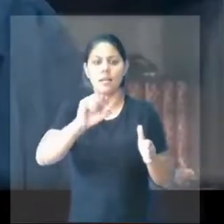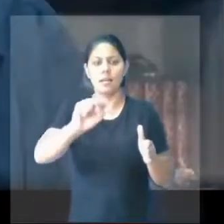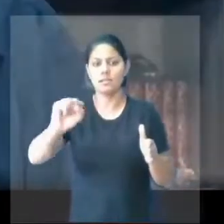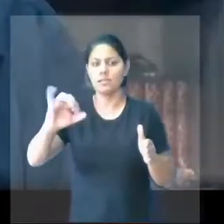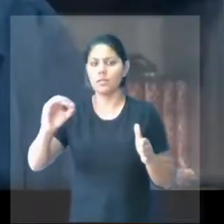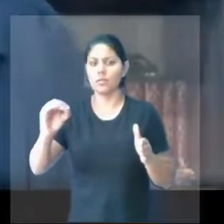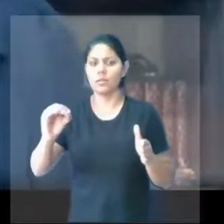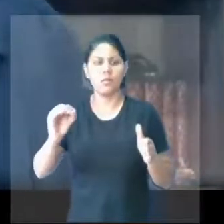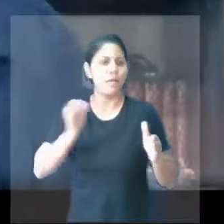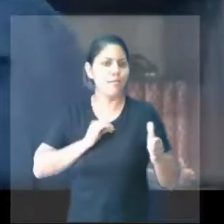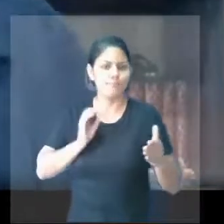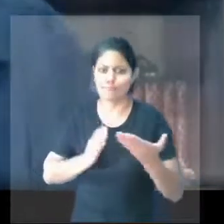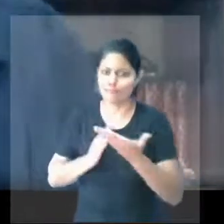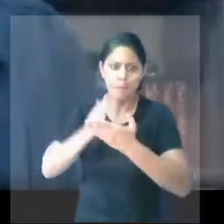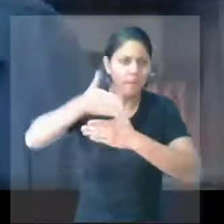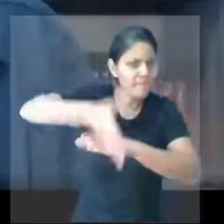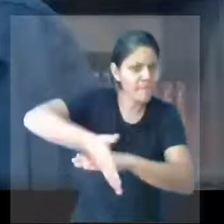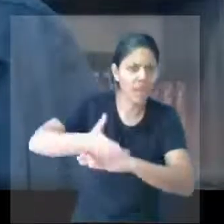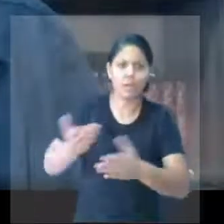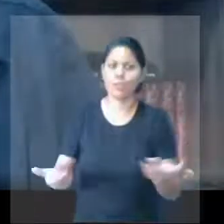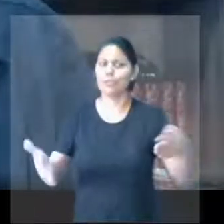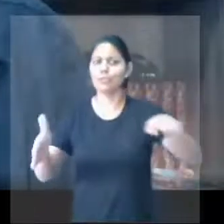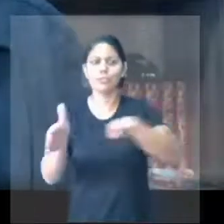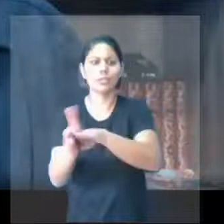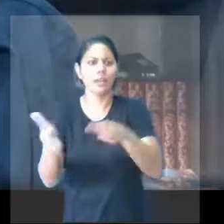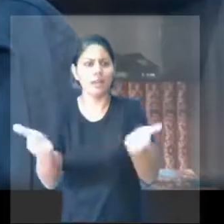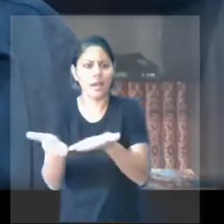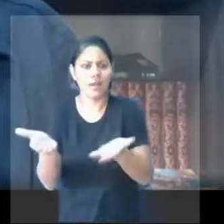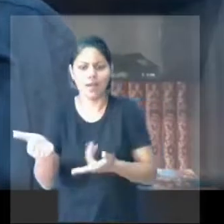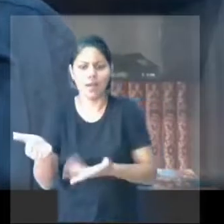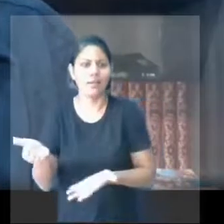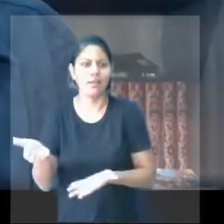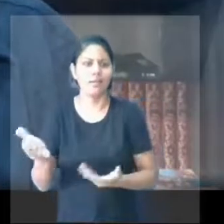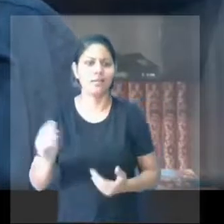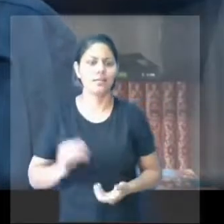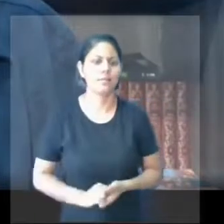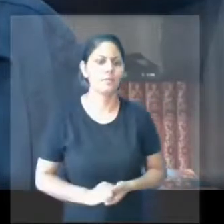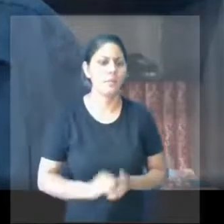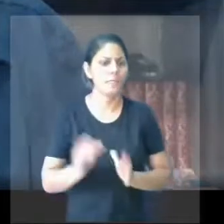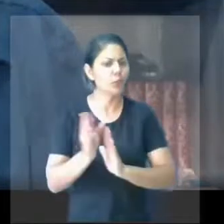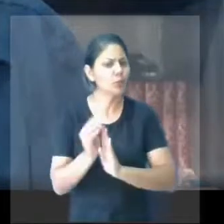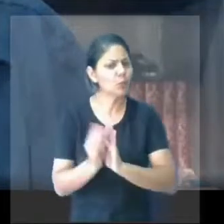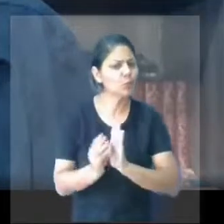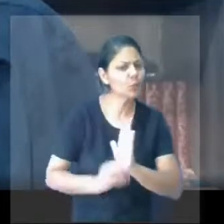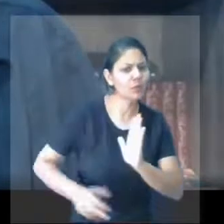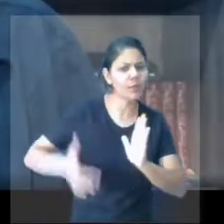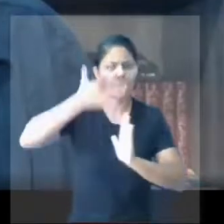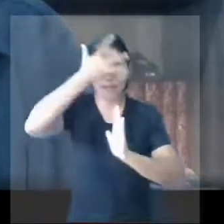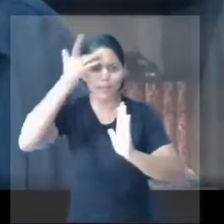essas barreiras e chegar à nossa geração. Além desse conteúdo, desses